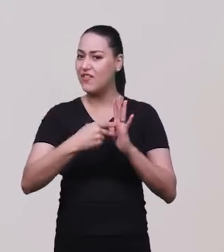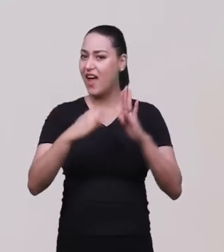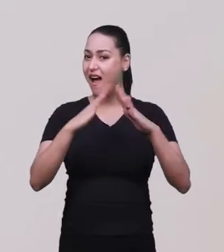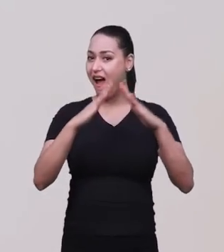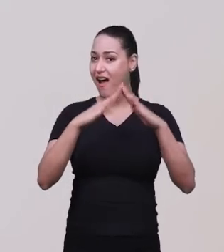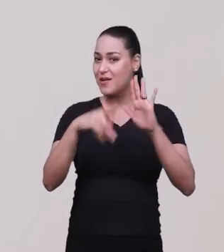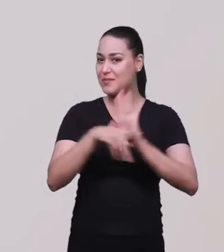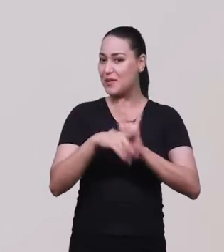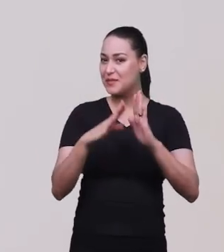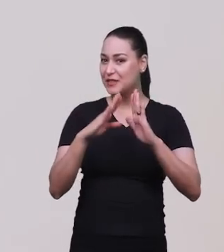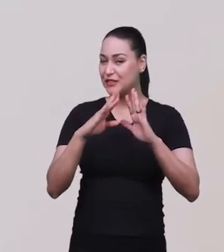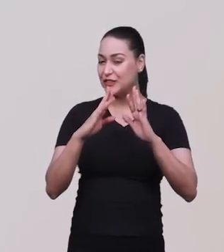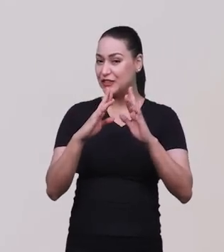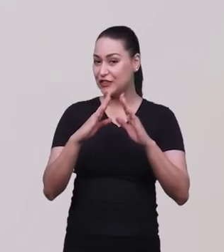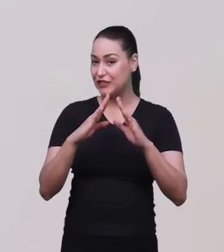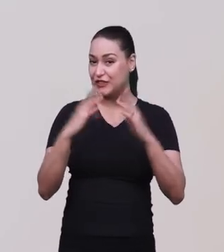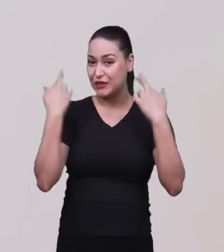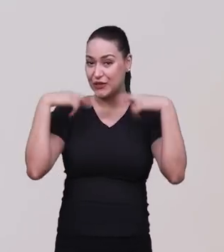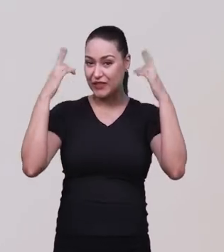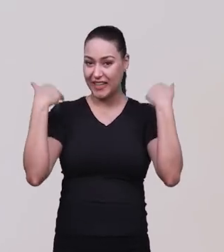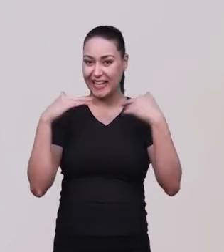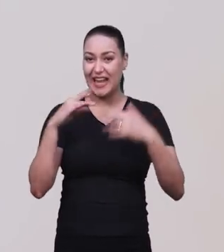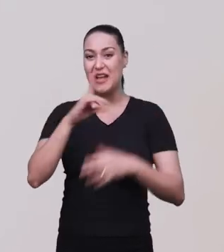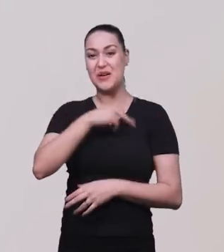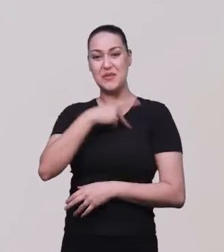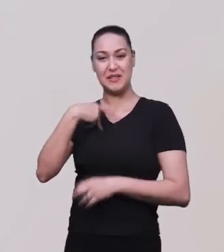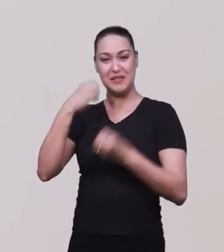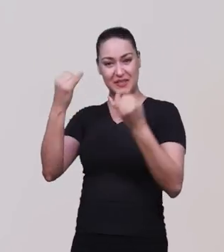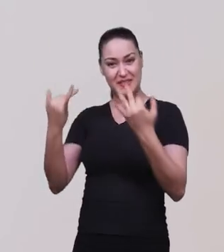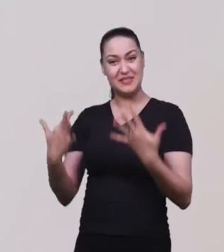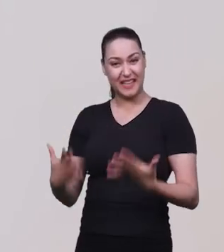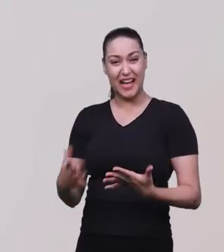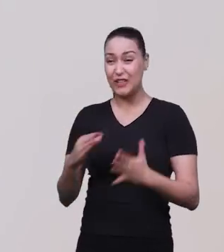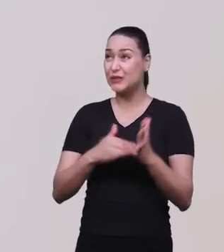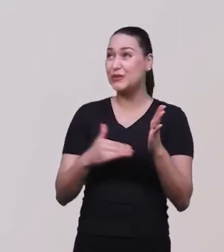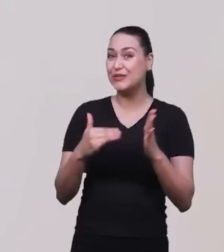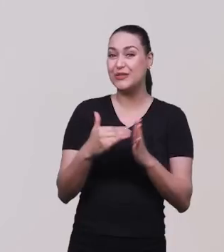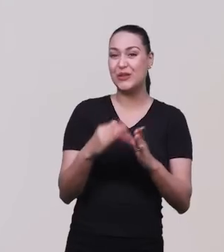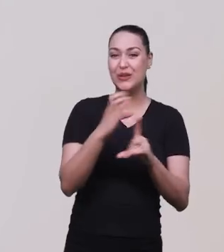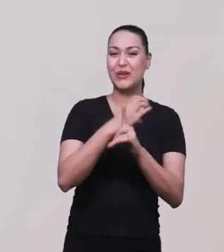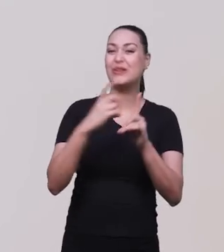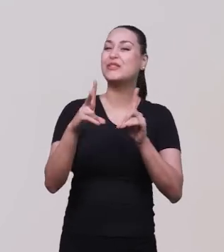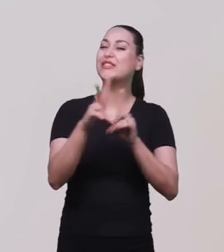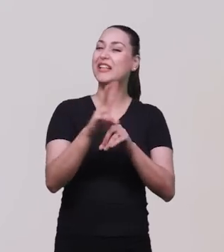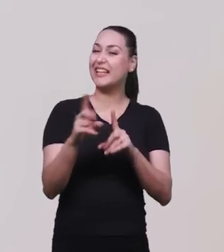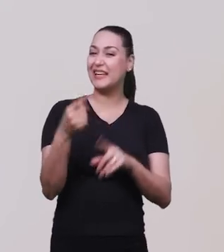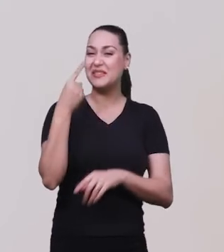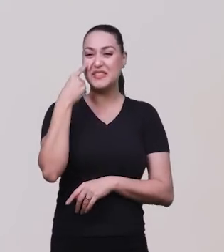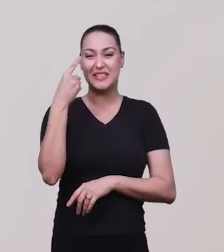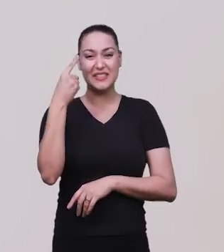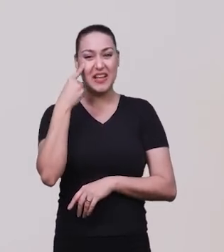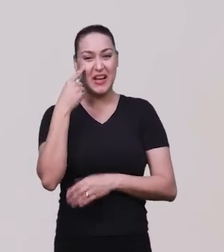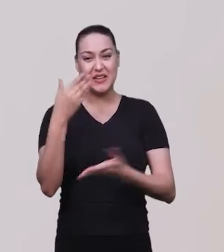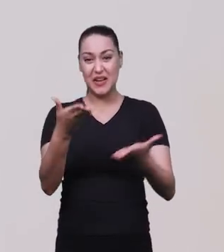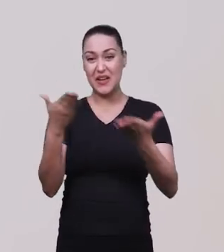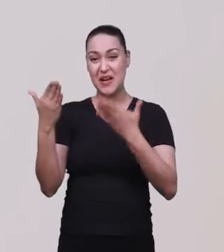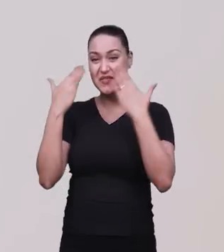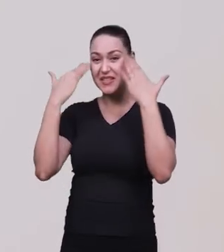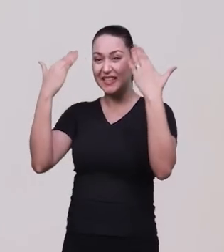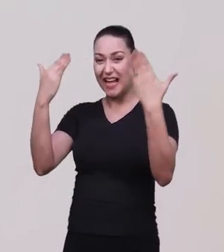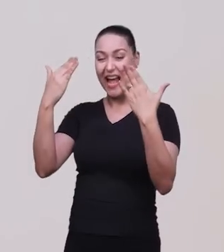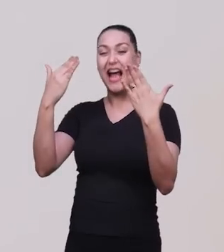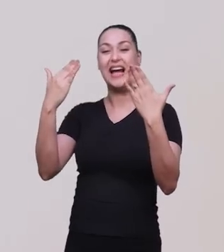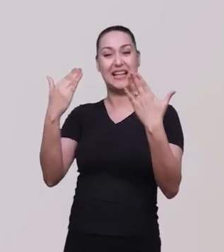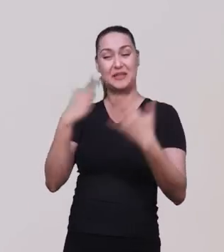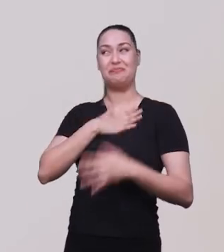de Jaru participaram de uma vigília e o pastor Júnior vai nos contar tudo e principalmente nos apresentar este